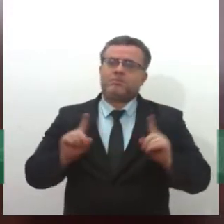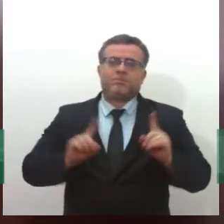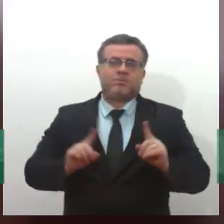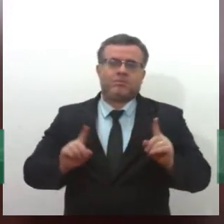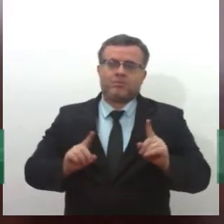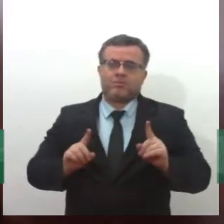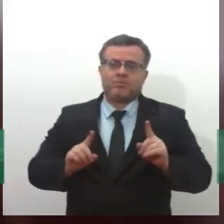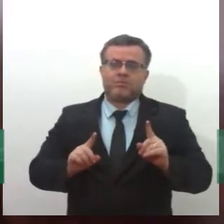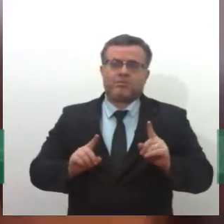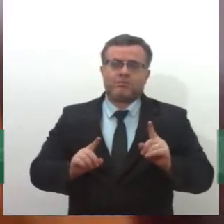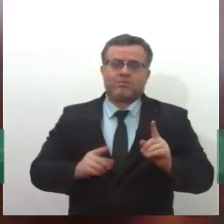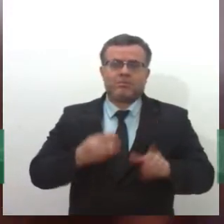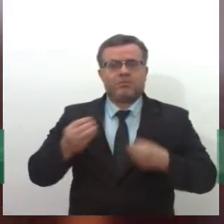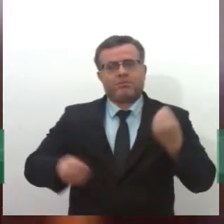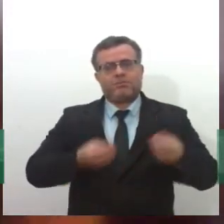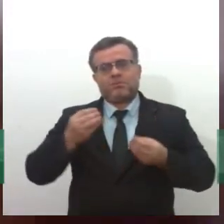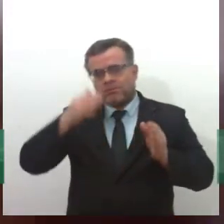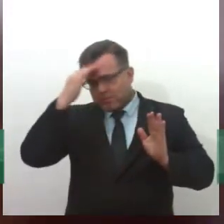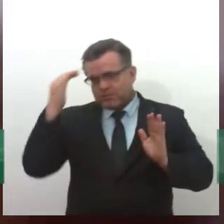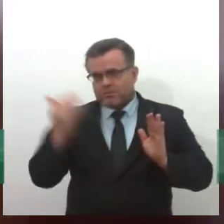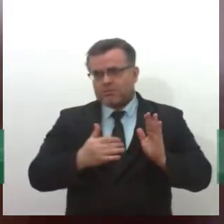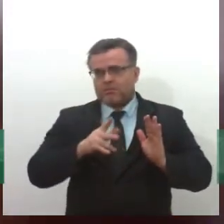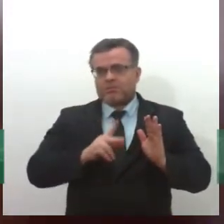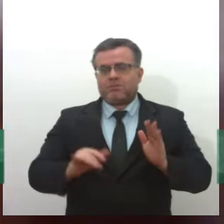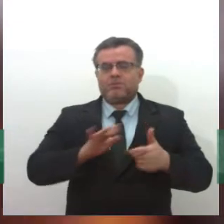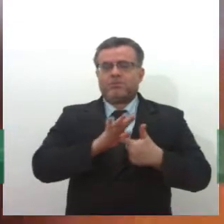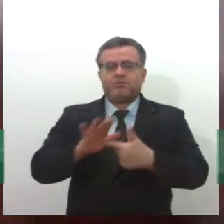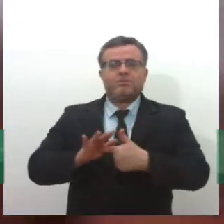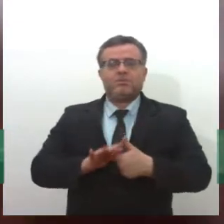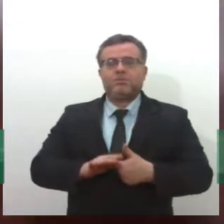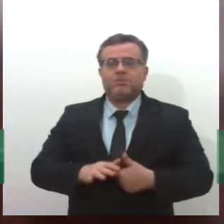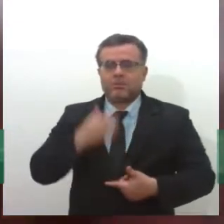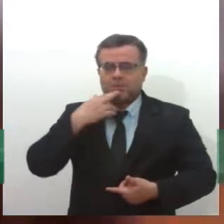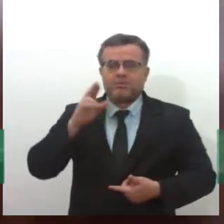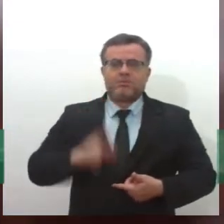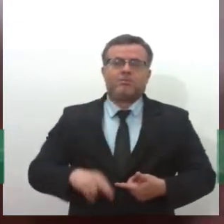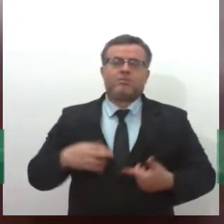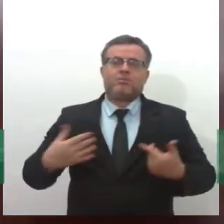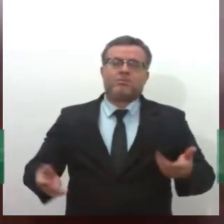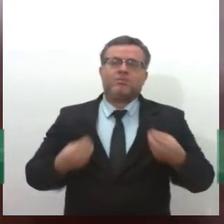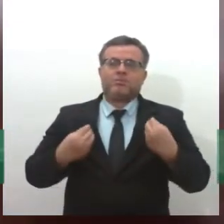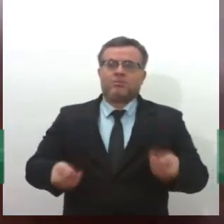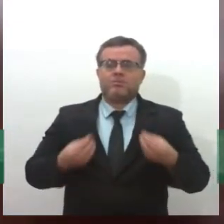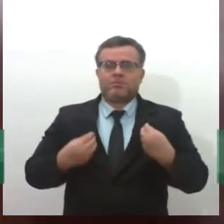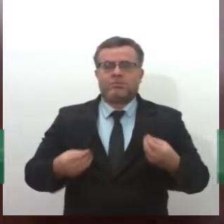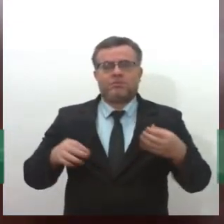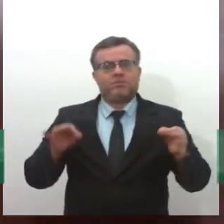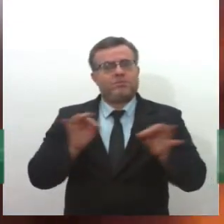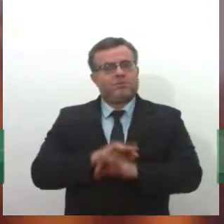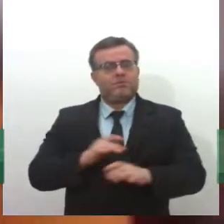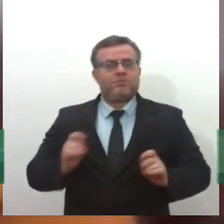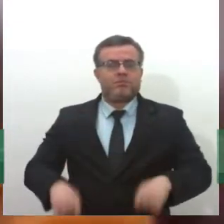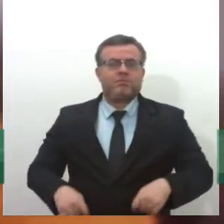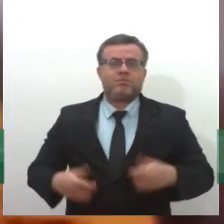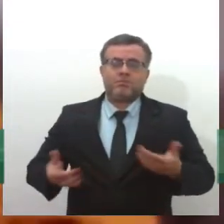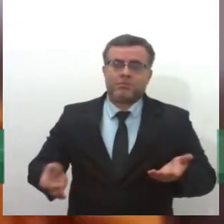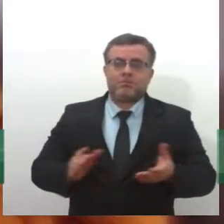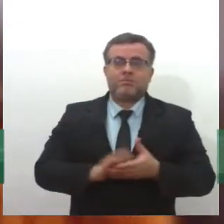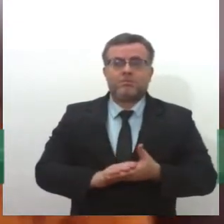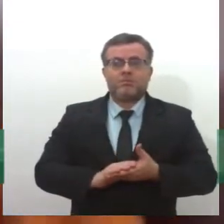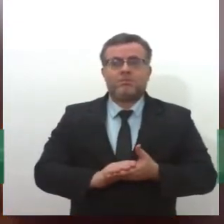não precisa cumprir, porque sempre vai ter um motivo para não cumprir. E aí o que eu destaco, inclusive, da fala da relatora é